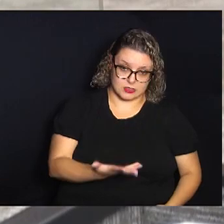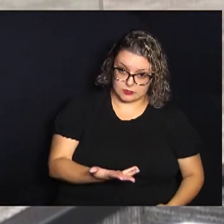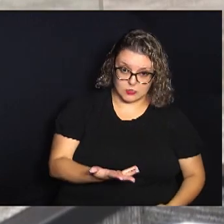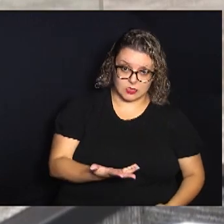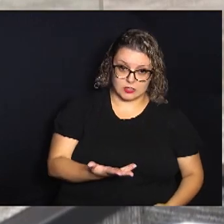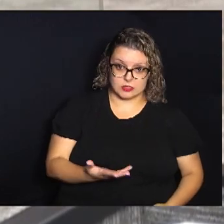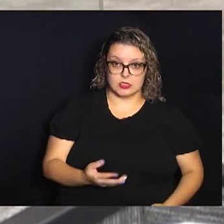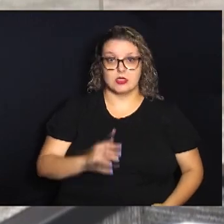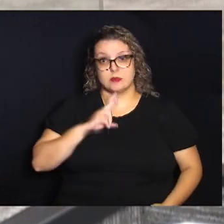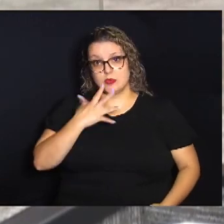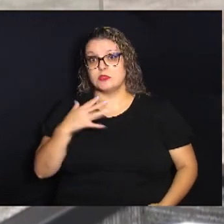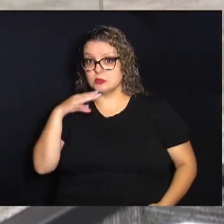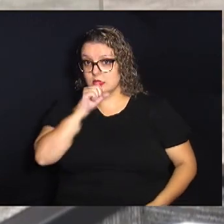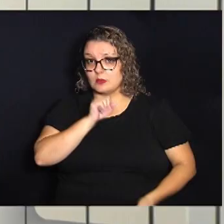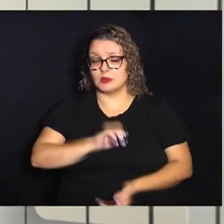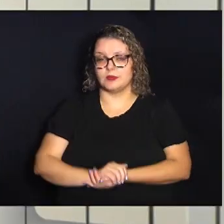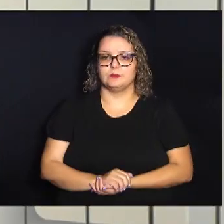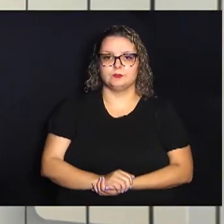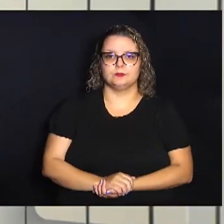seja uma solução rápida.